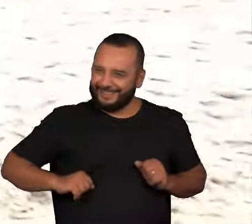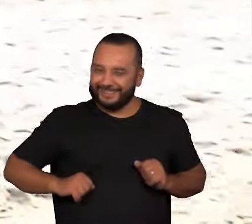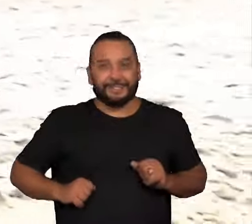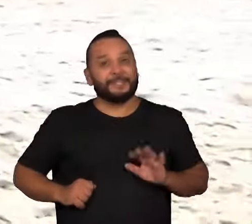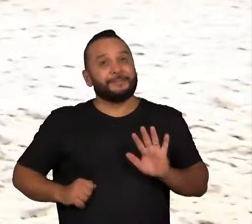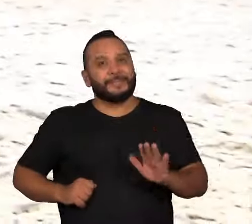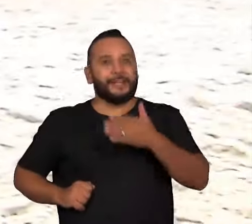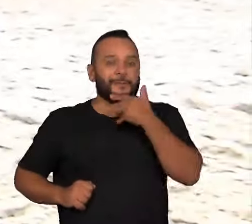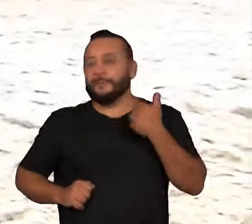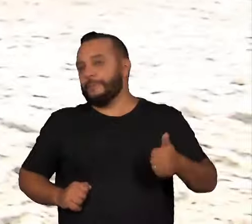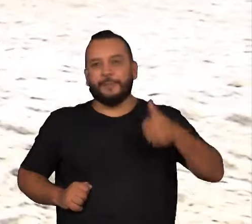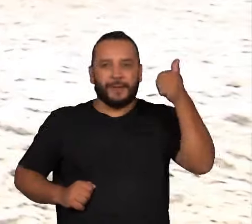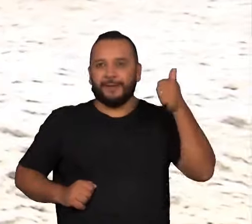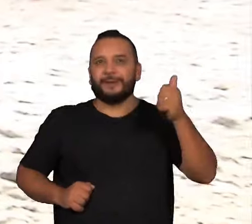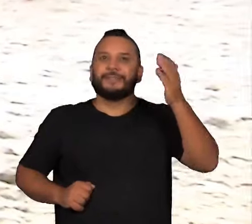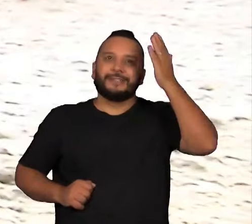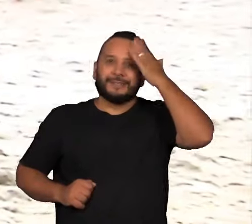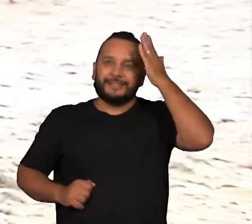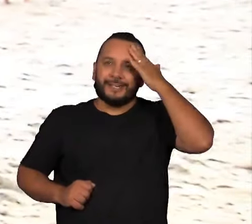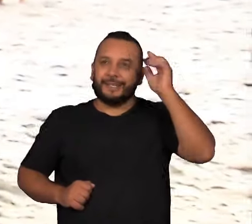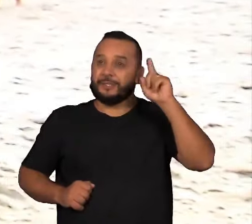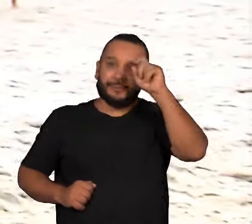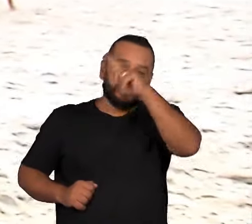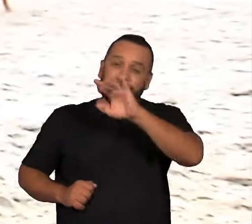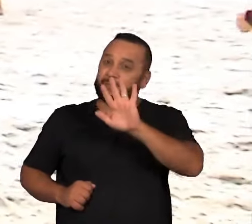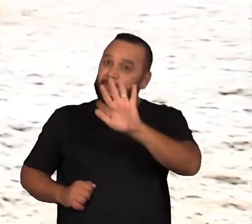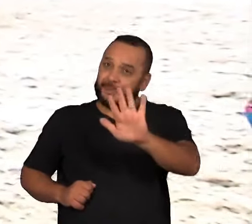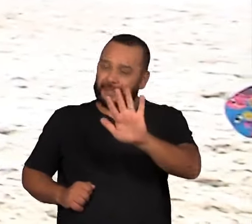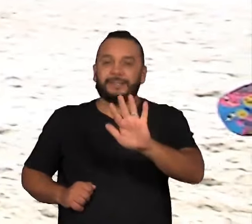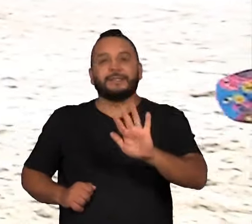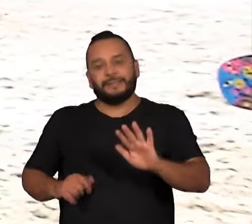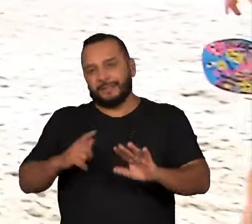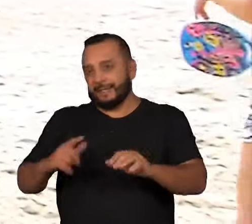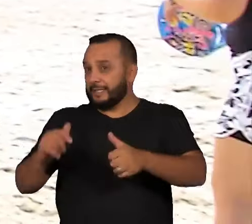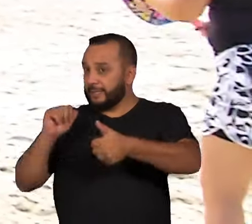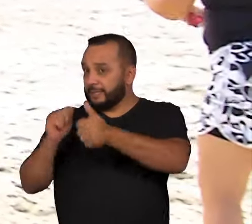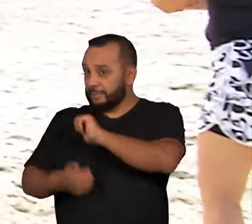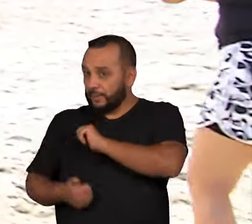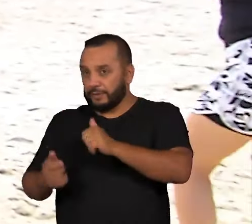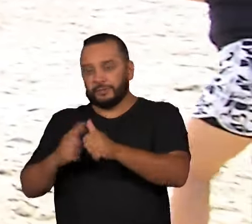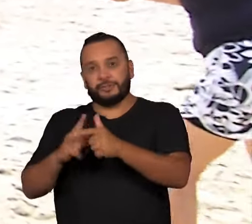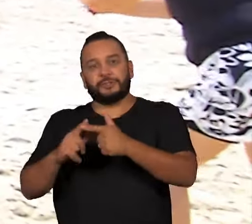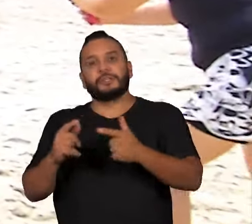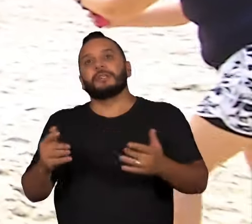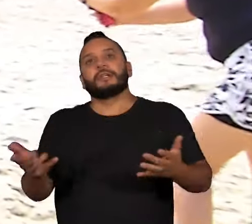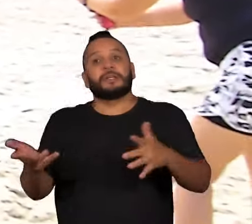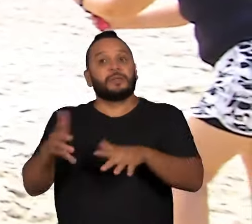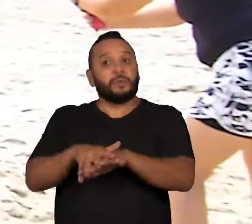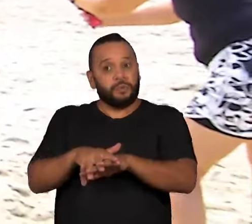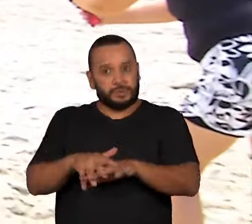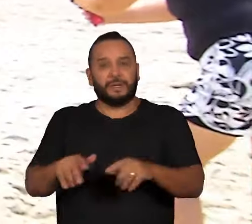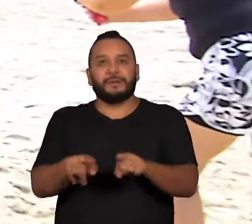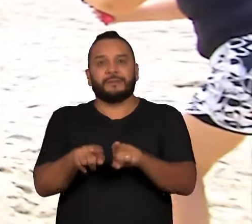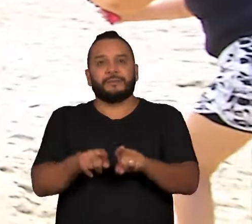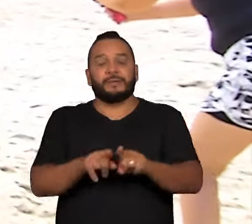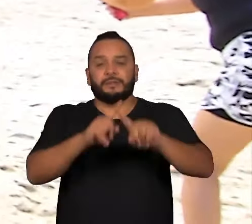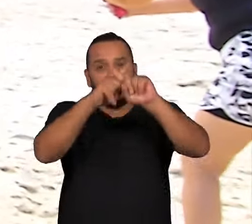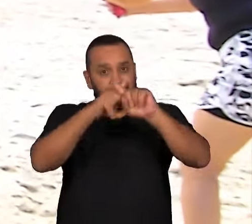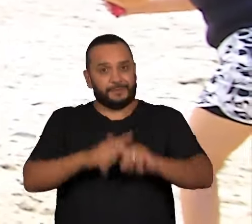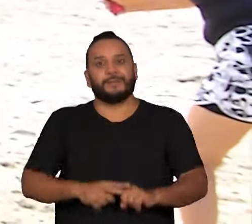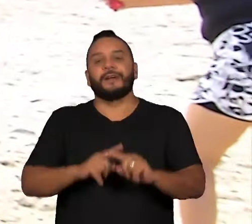muito melhor que isso. E eu sei que é difícil, mas é uma atividade que une esporte, inclusão e um campeonato de jogos